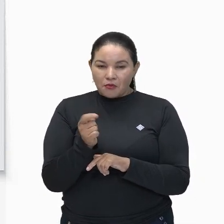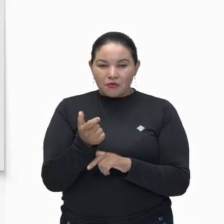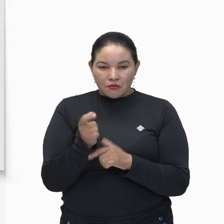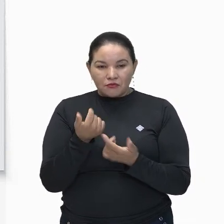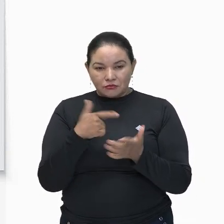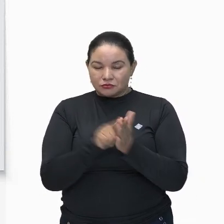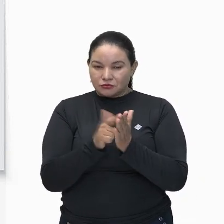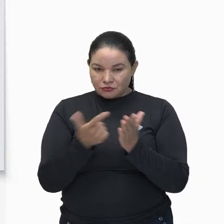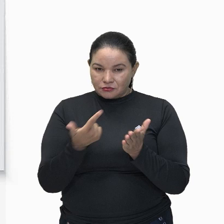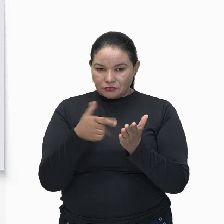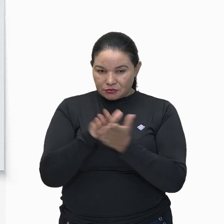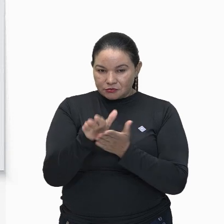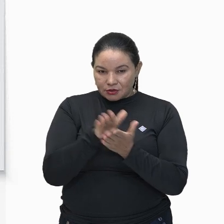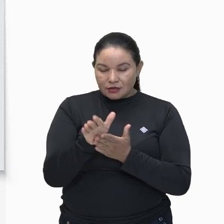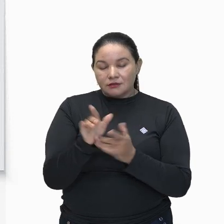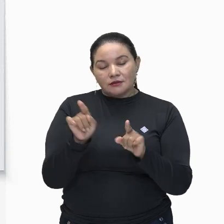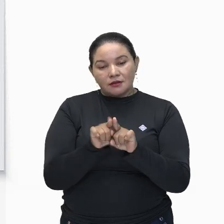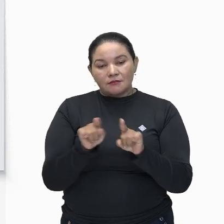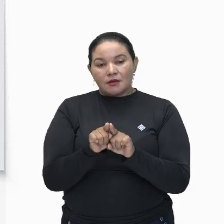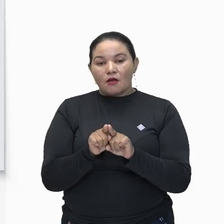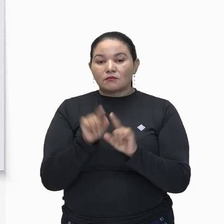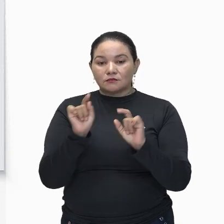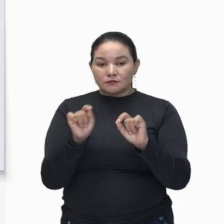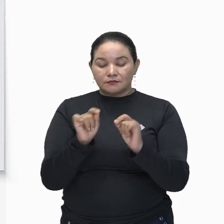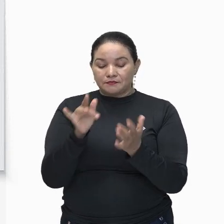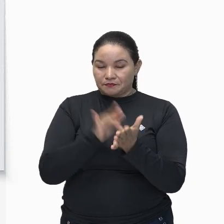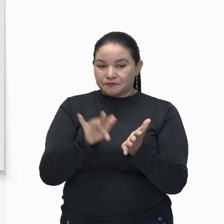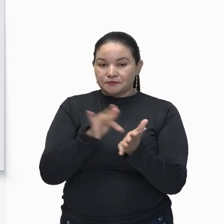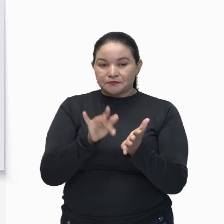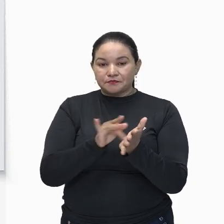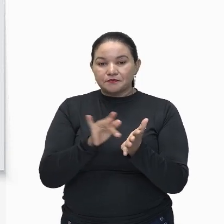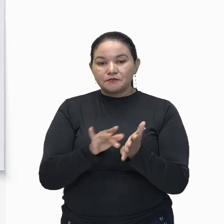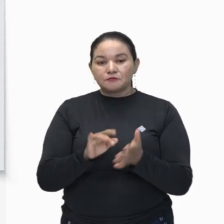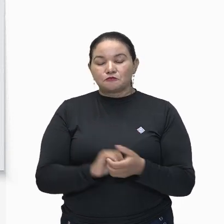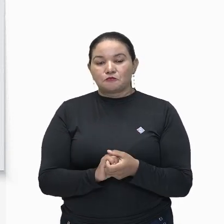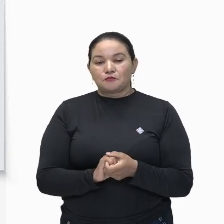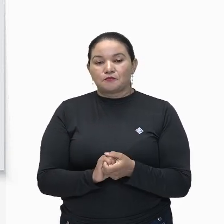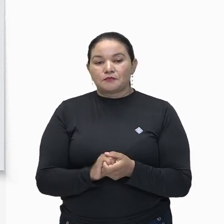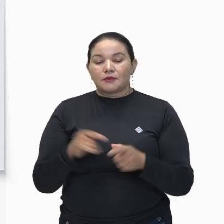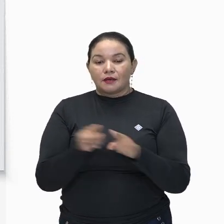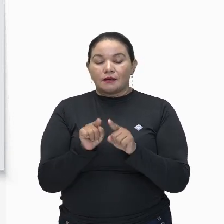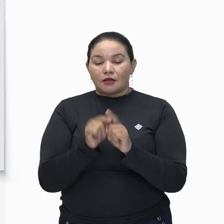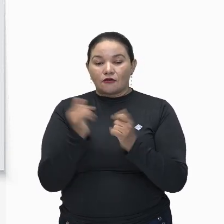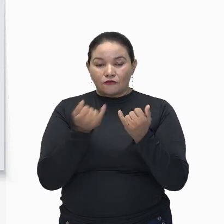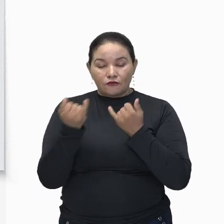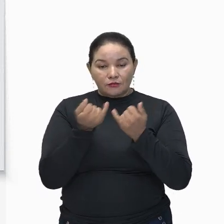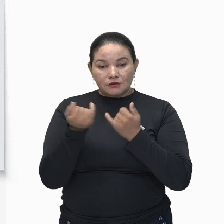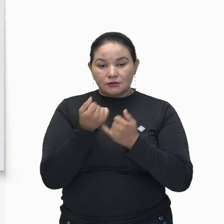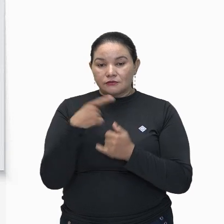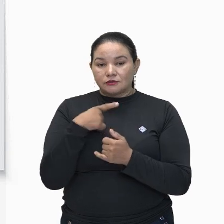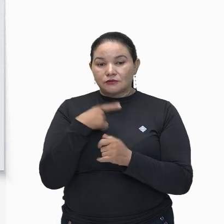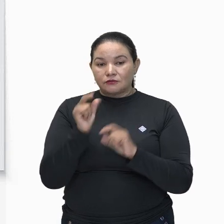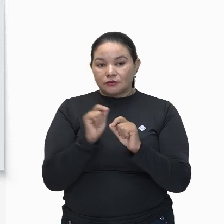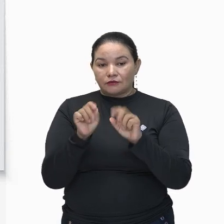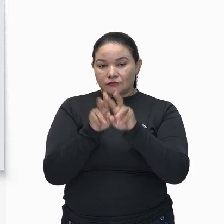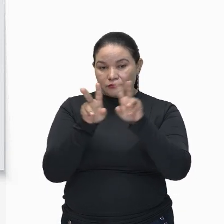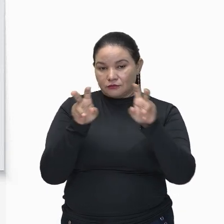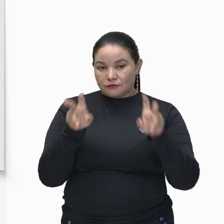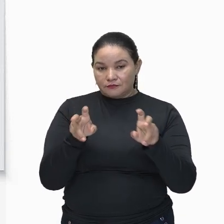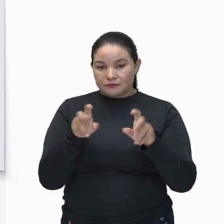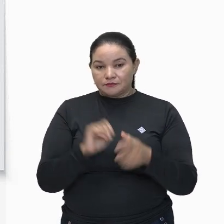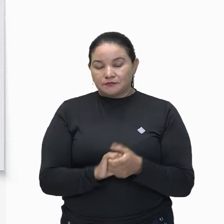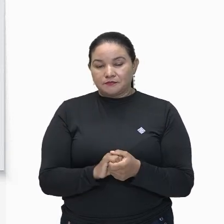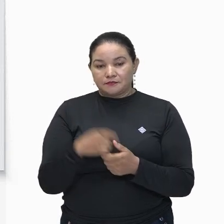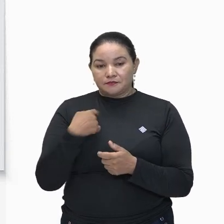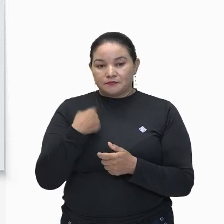também a forma digital. Então vamos lá, olha só, observe aí essa informação que nós trouxemos aí. O primeiro, que é o título, né? Então temos